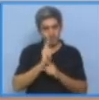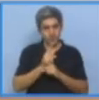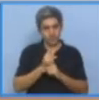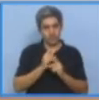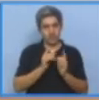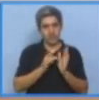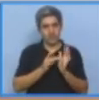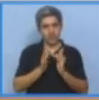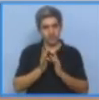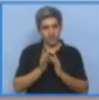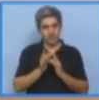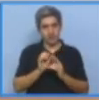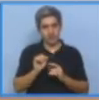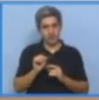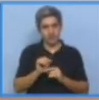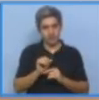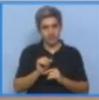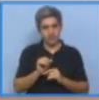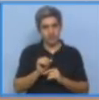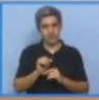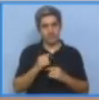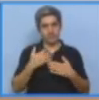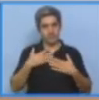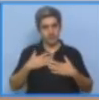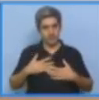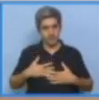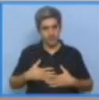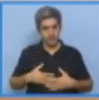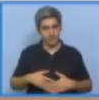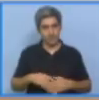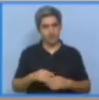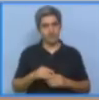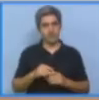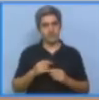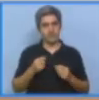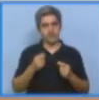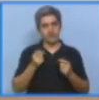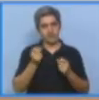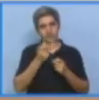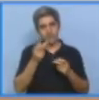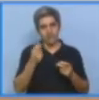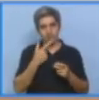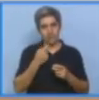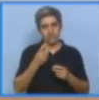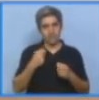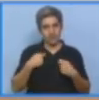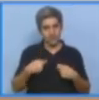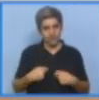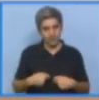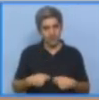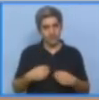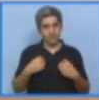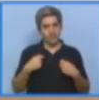Cristo, não é? E é o seu vestir, como foi uma expressão muito utilizada, vestir